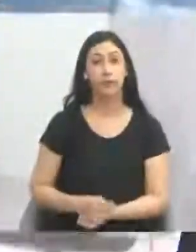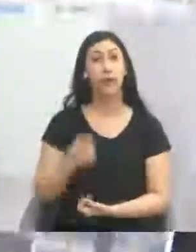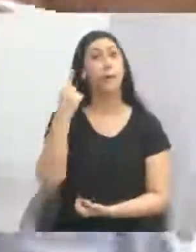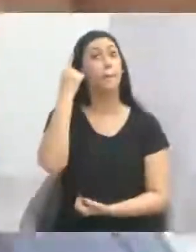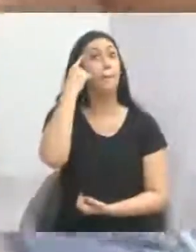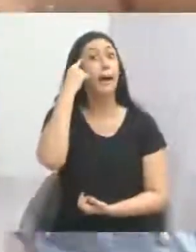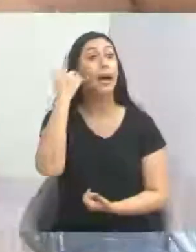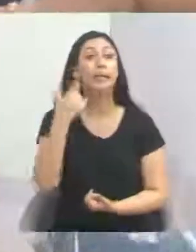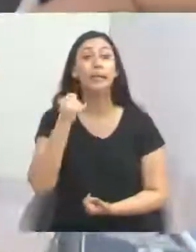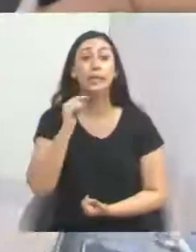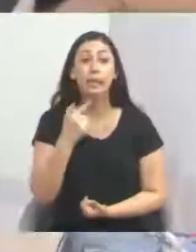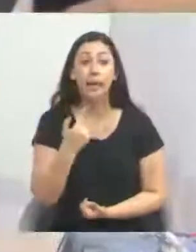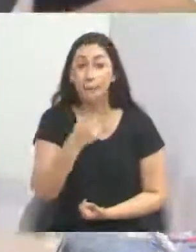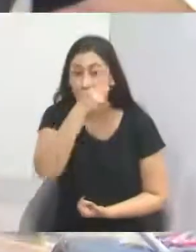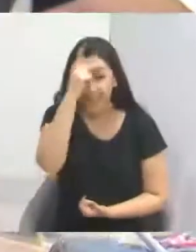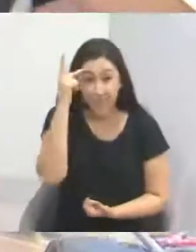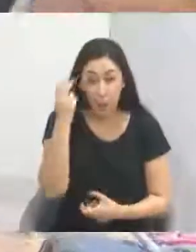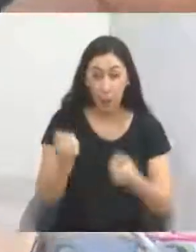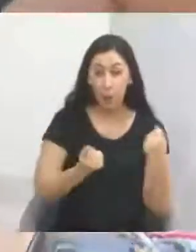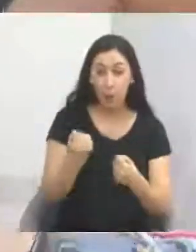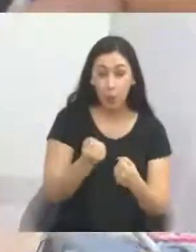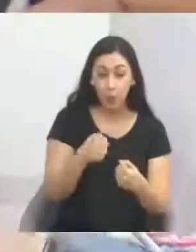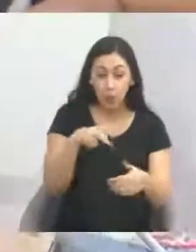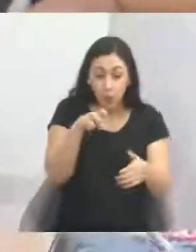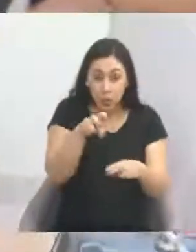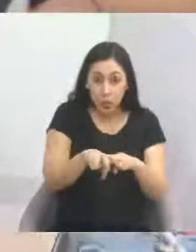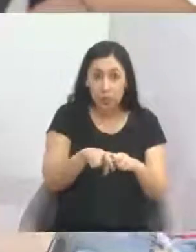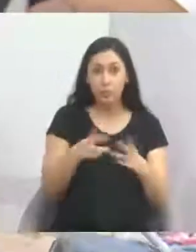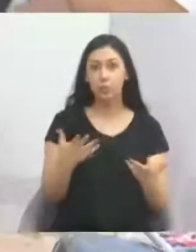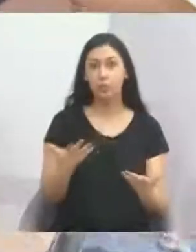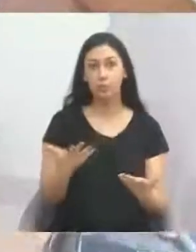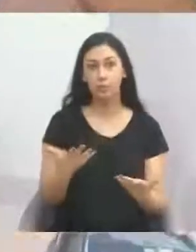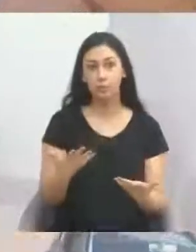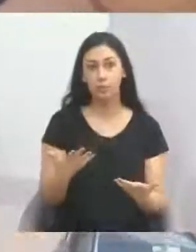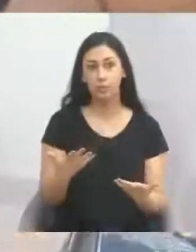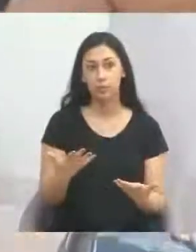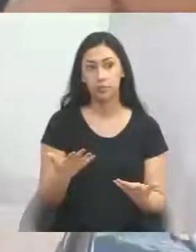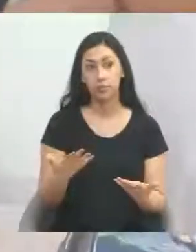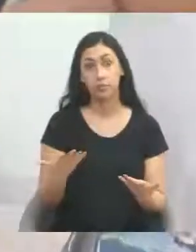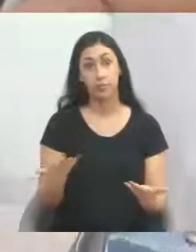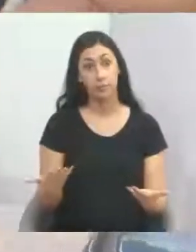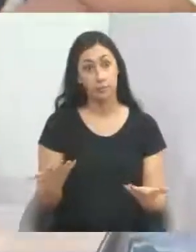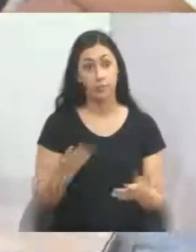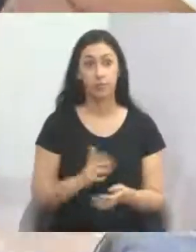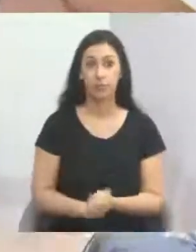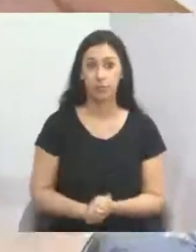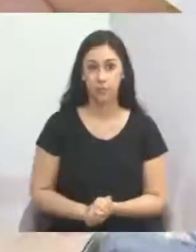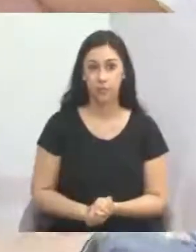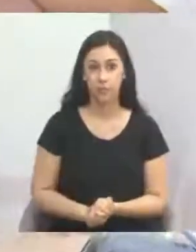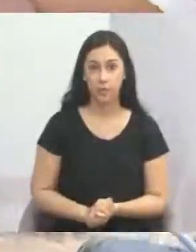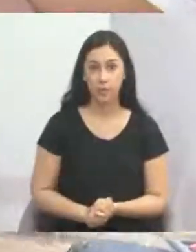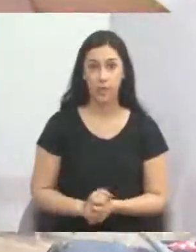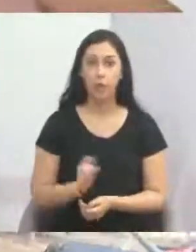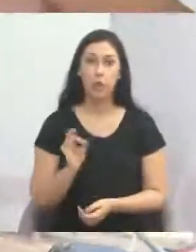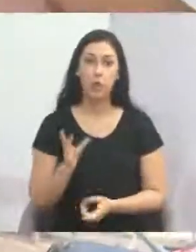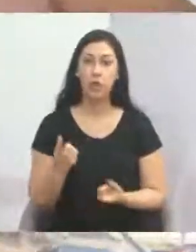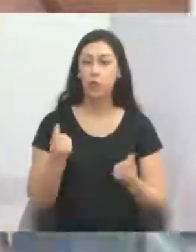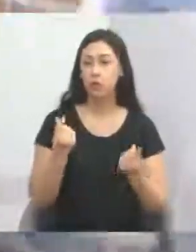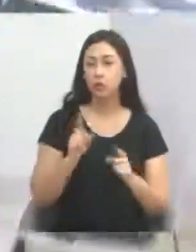o proprietário desse veículo estivesse dentro do carro. Eu acho que nós não estaríamos falando de acidente de bens materiais e sim de